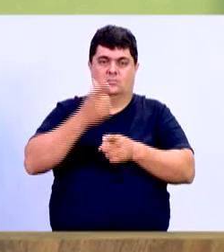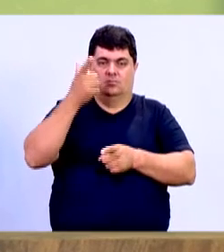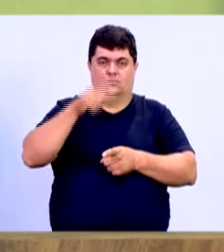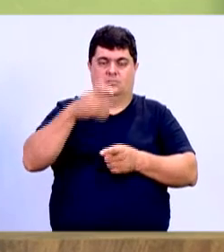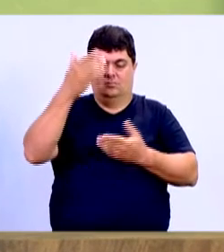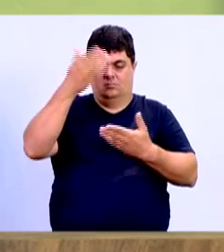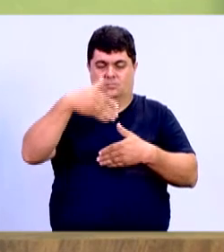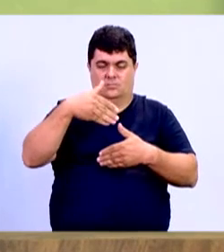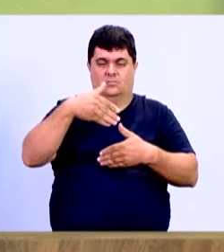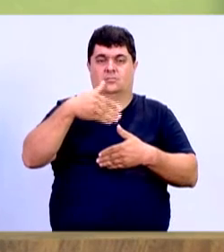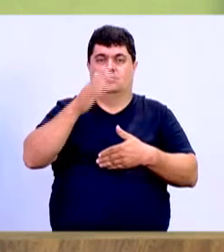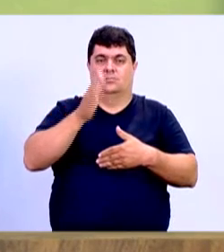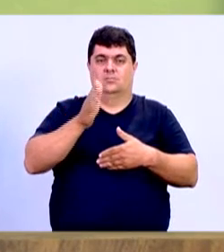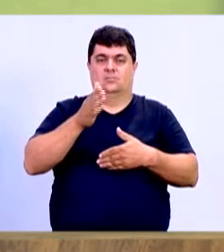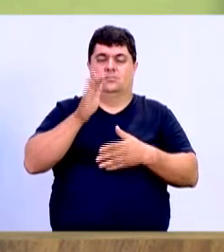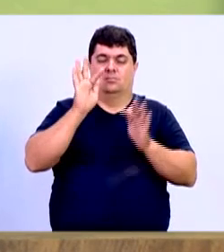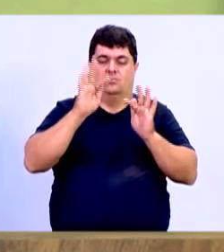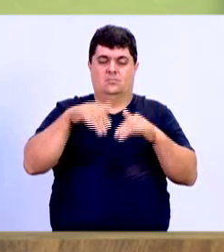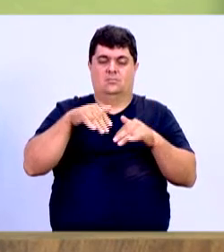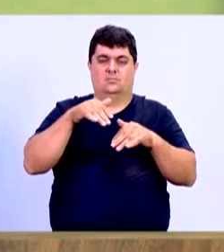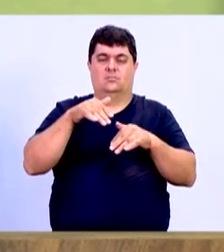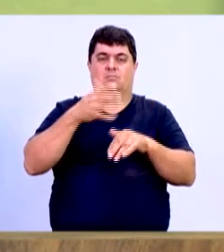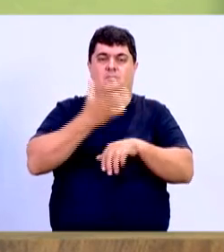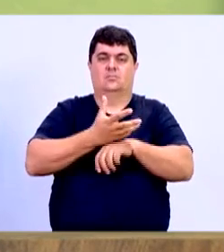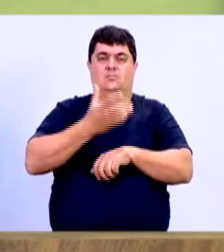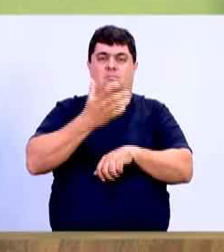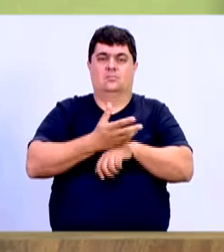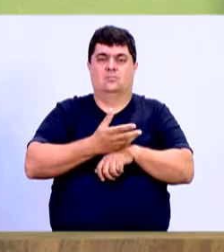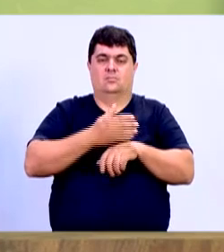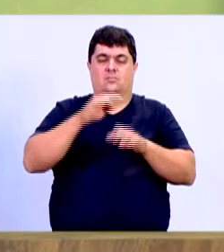nossa prova, né, para finalização das